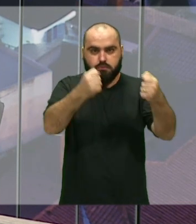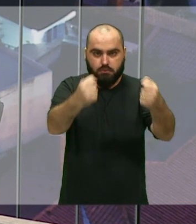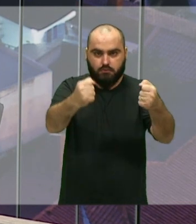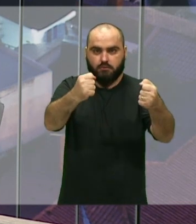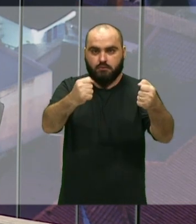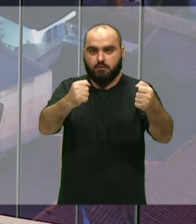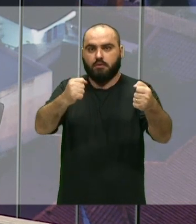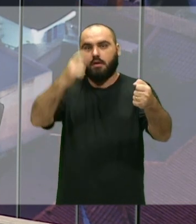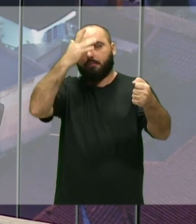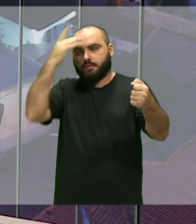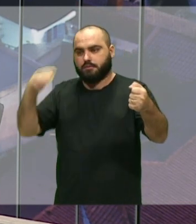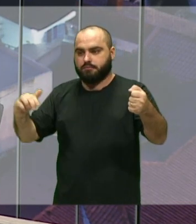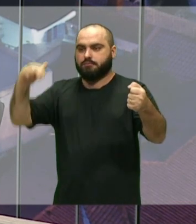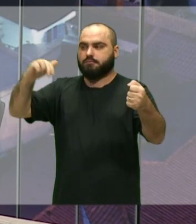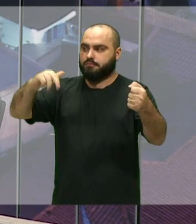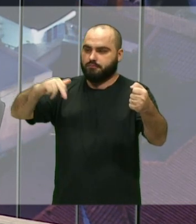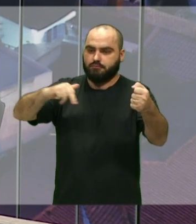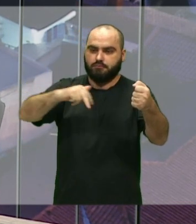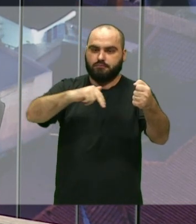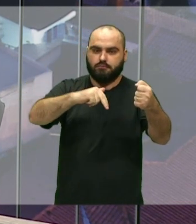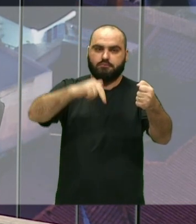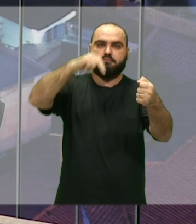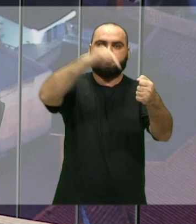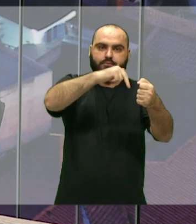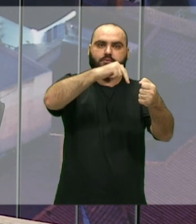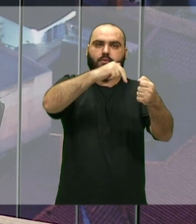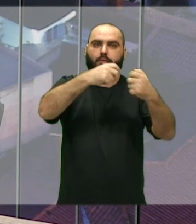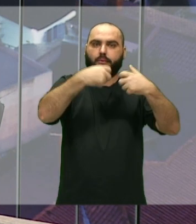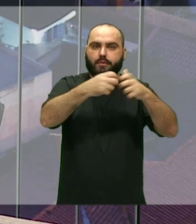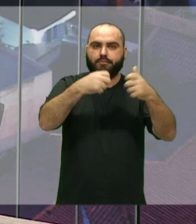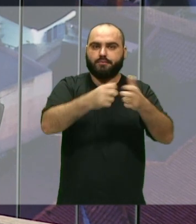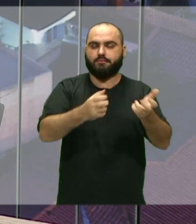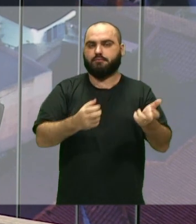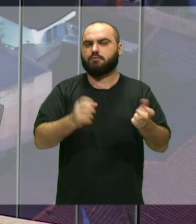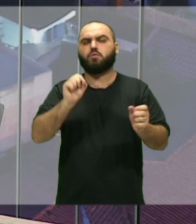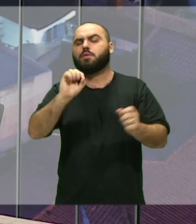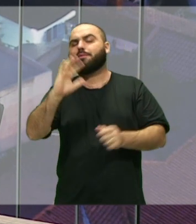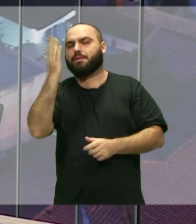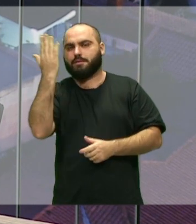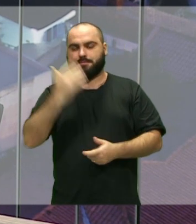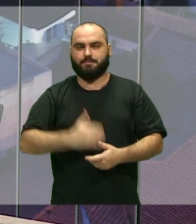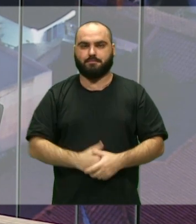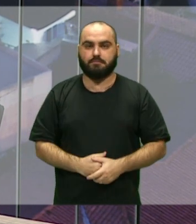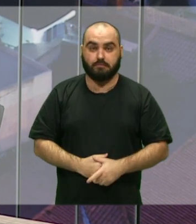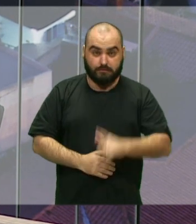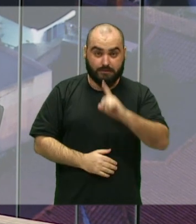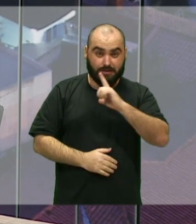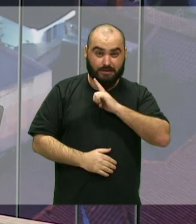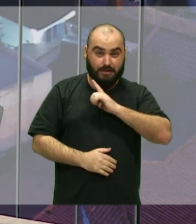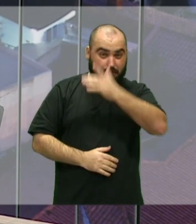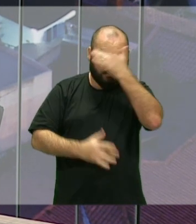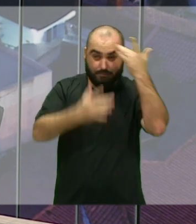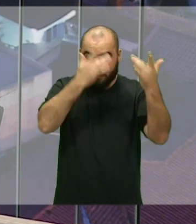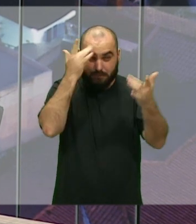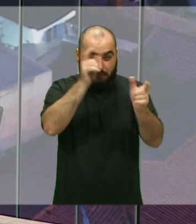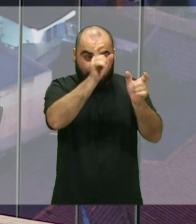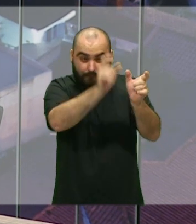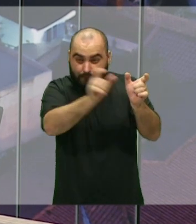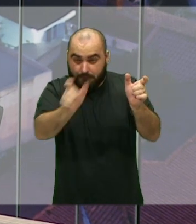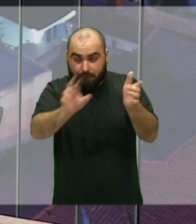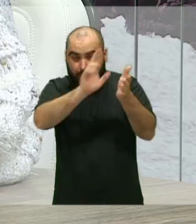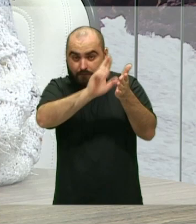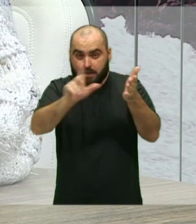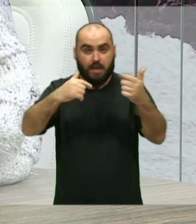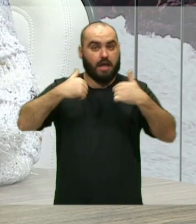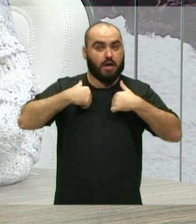passinhos para tu poder subir ali no ônibus ali. Então, o que aconteceu? Tinha muita gente, estava eu e mais 2